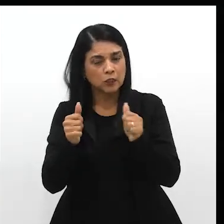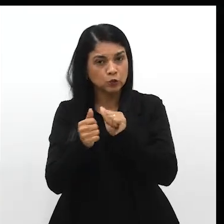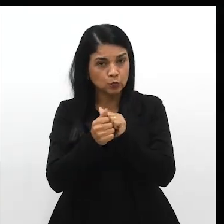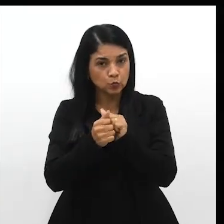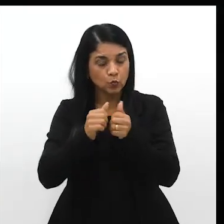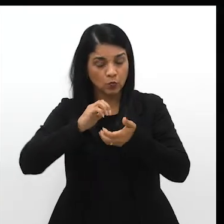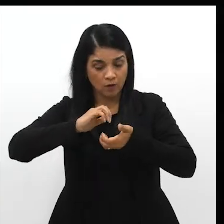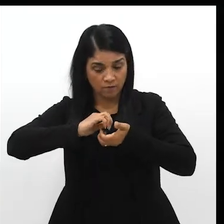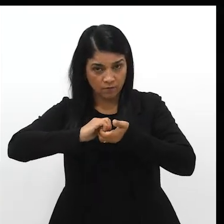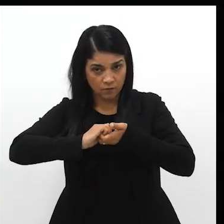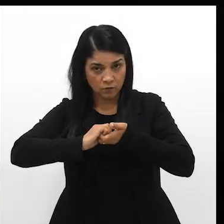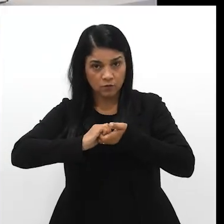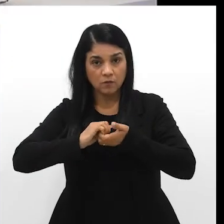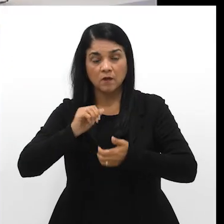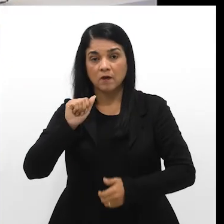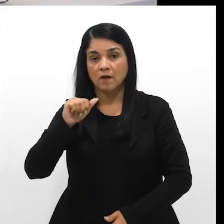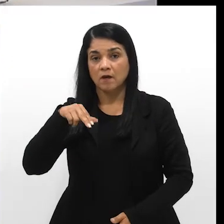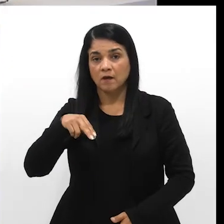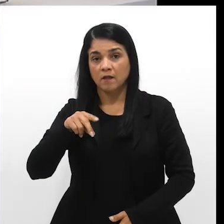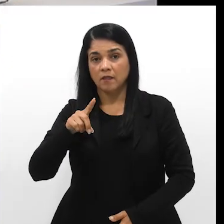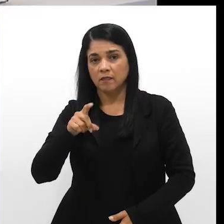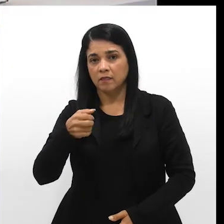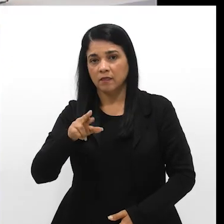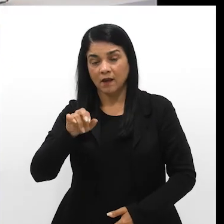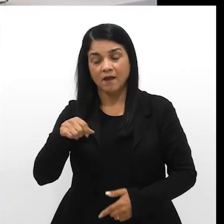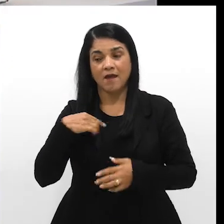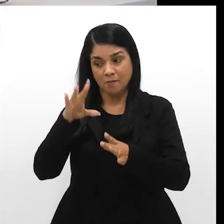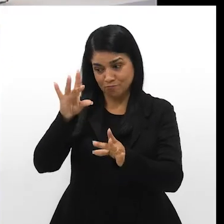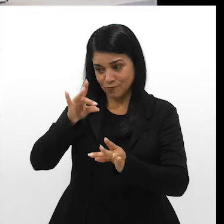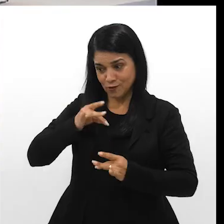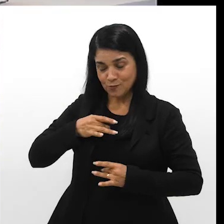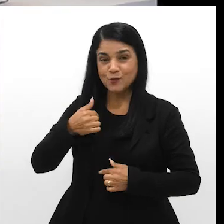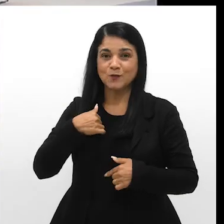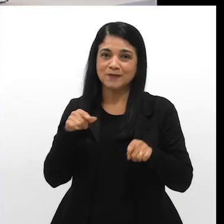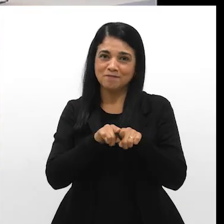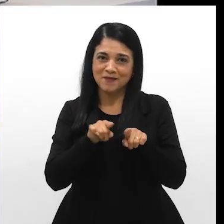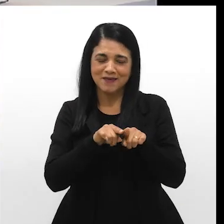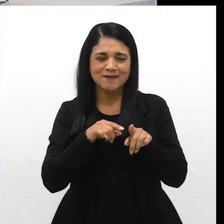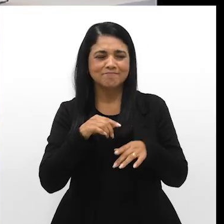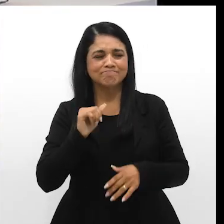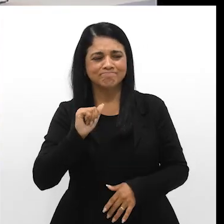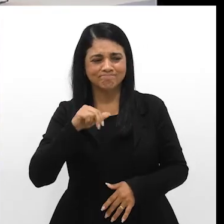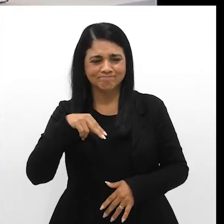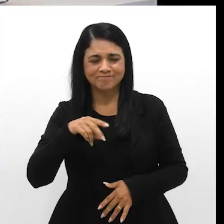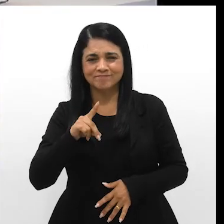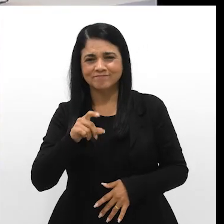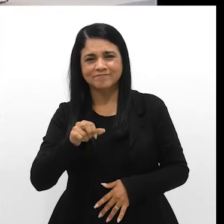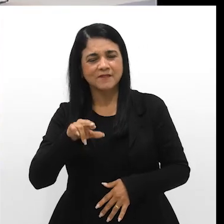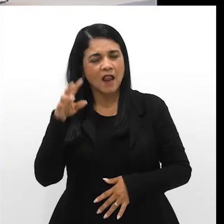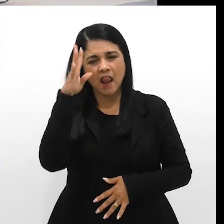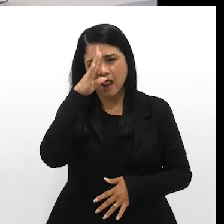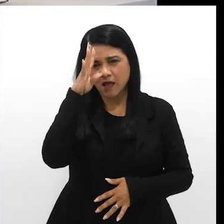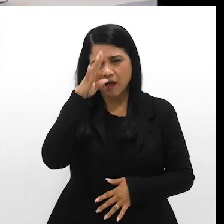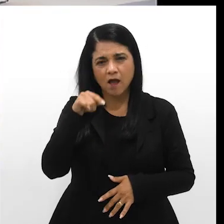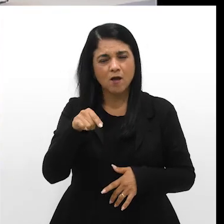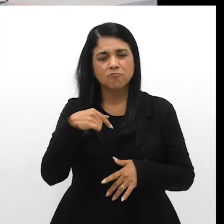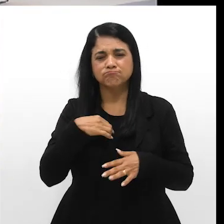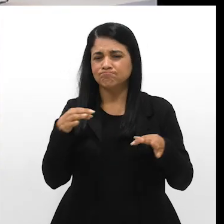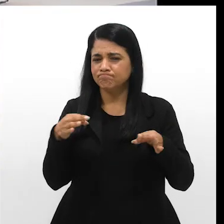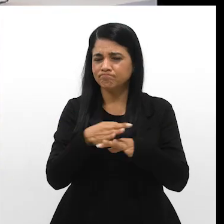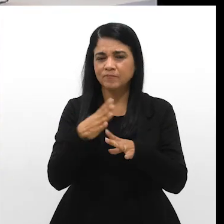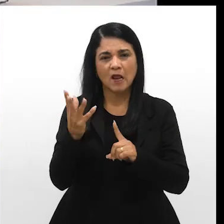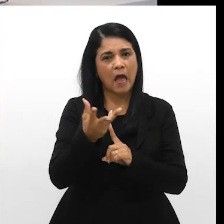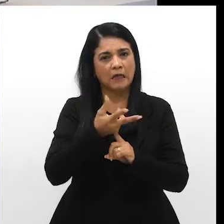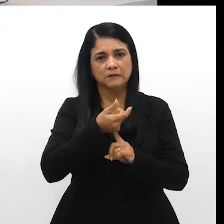na Viradouro, né? André é ótima, ela foi a minha grande musa inspiradora. É verdade, a Andréa é uma pessoa muito legal, cara, uma artista